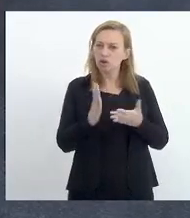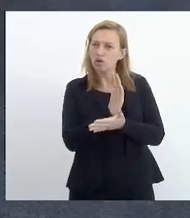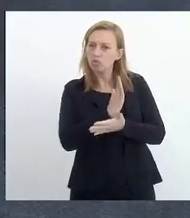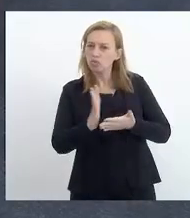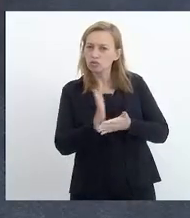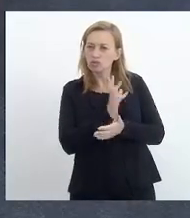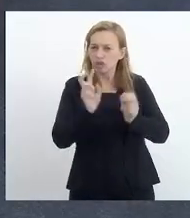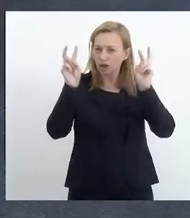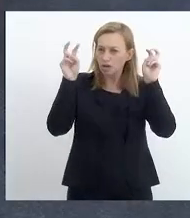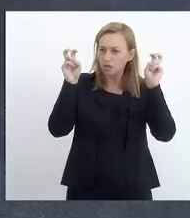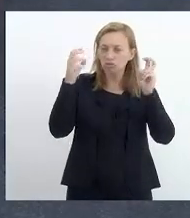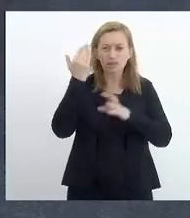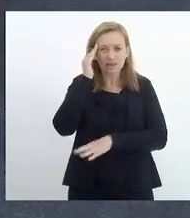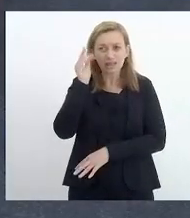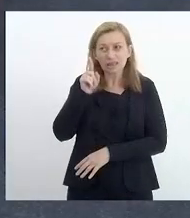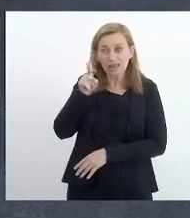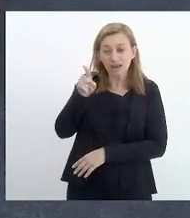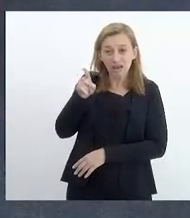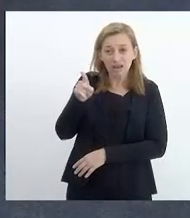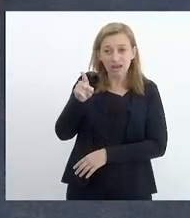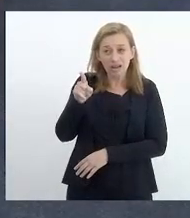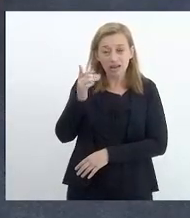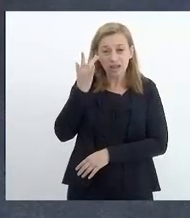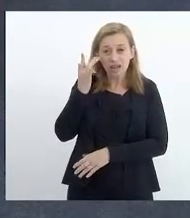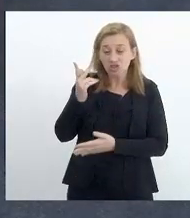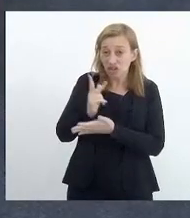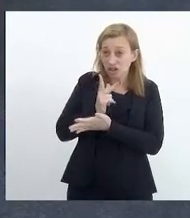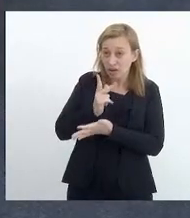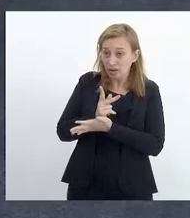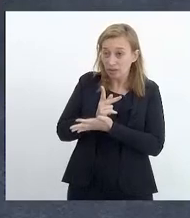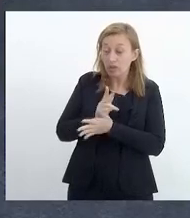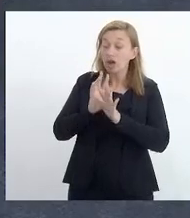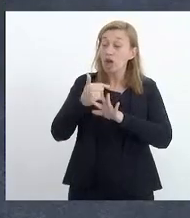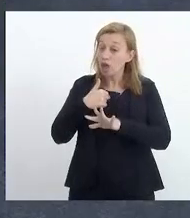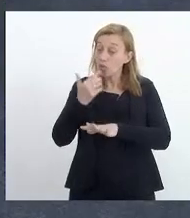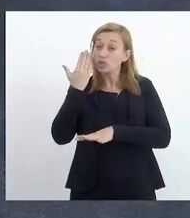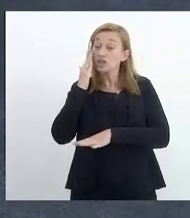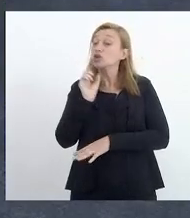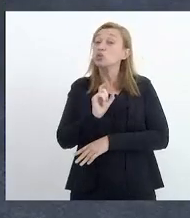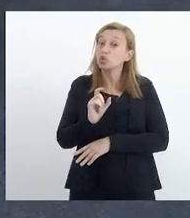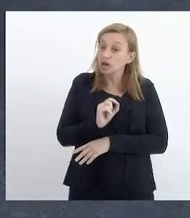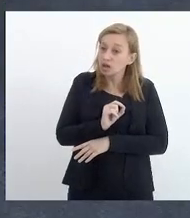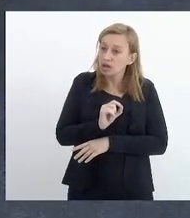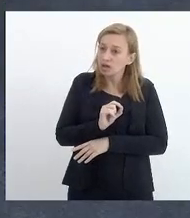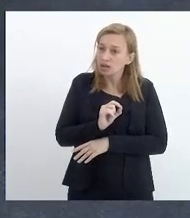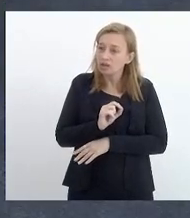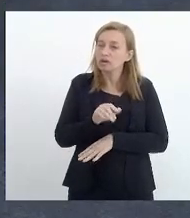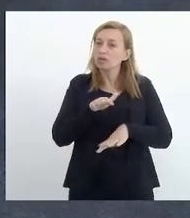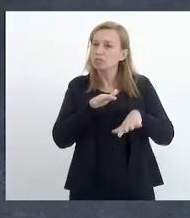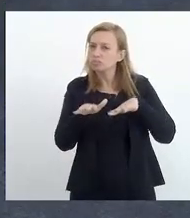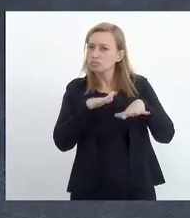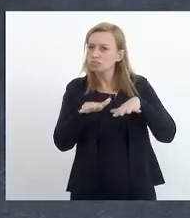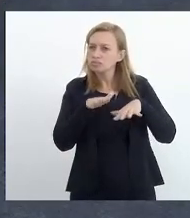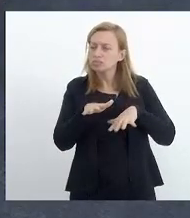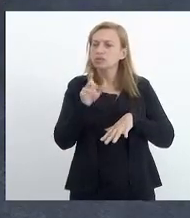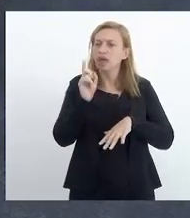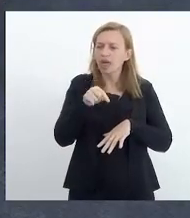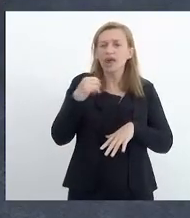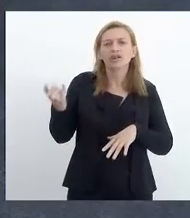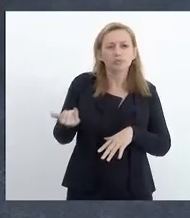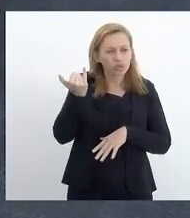assuntos que entende ele ser um equívoco. Eu entendo que a manifestação é